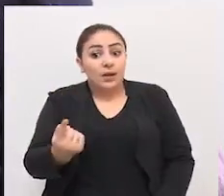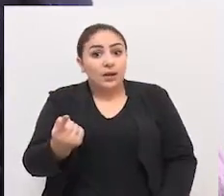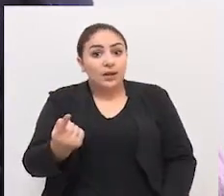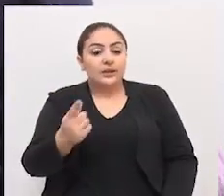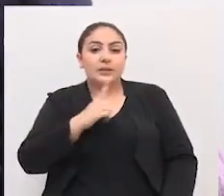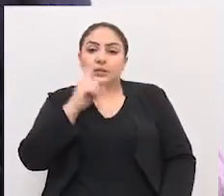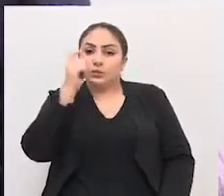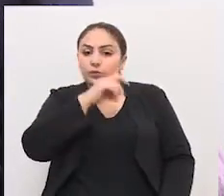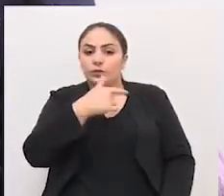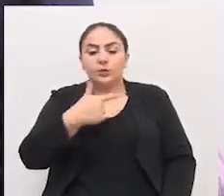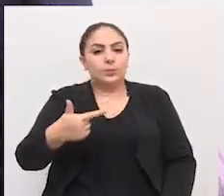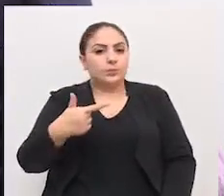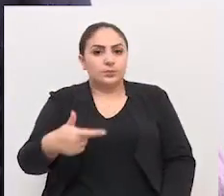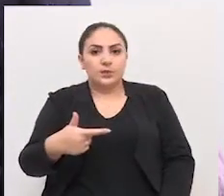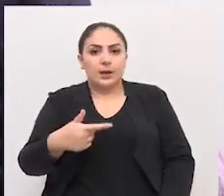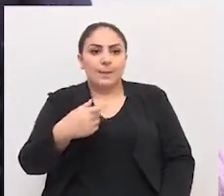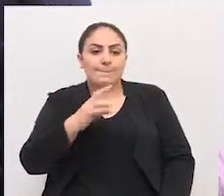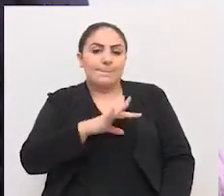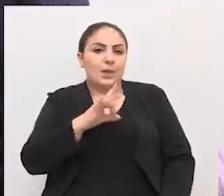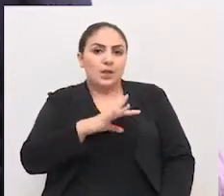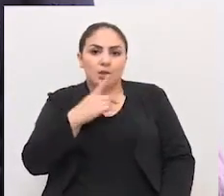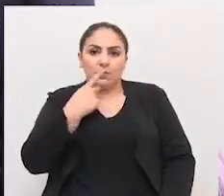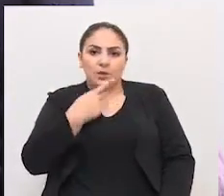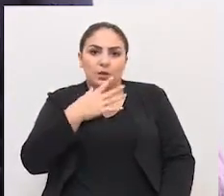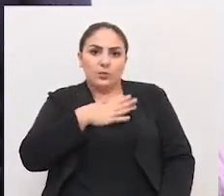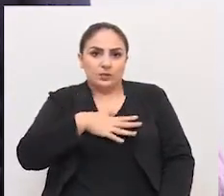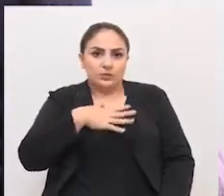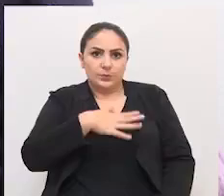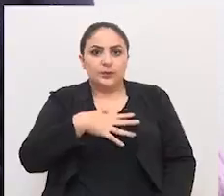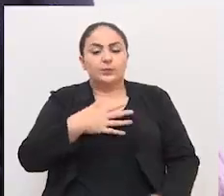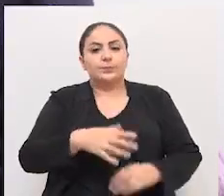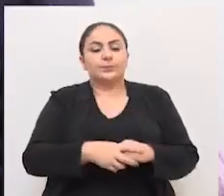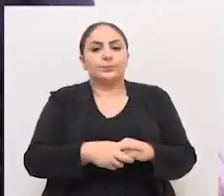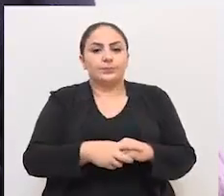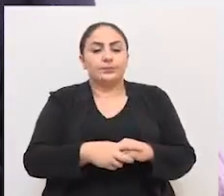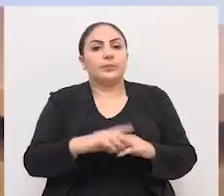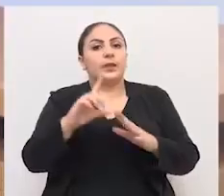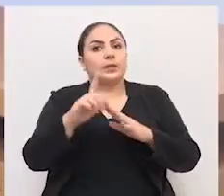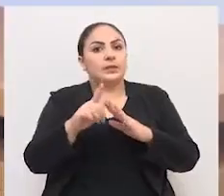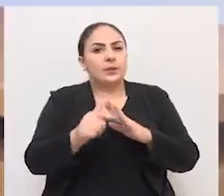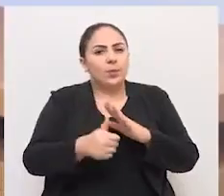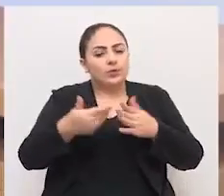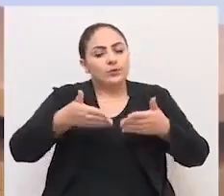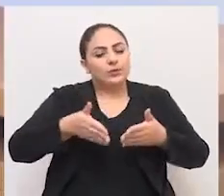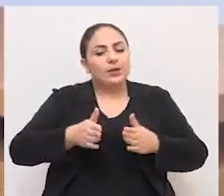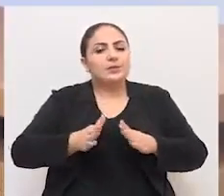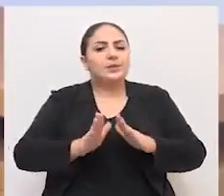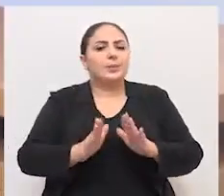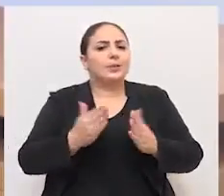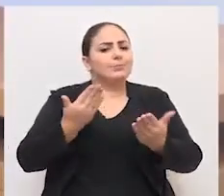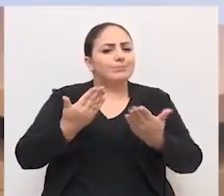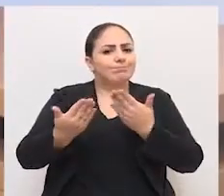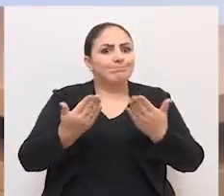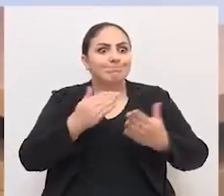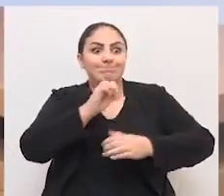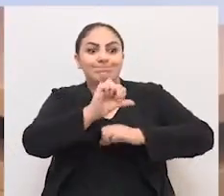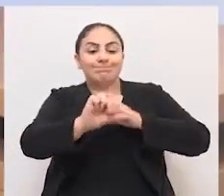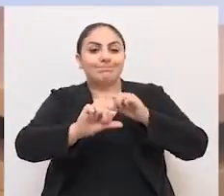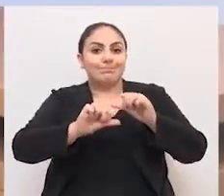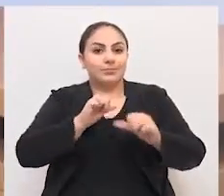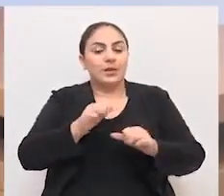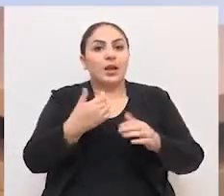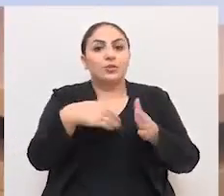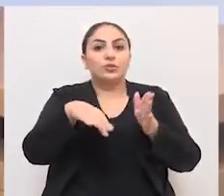tendo dificuldades e ela não deve temer em falar o que está sentindo. E após o nascimento, as dúvidas